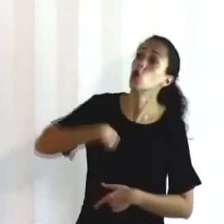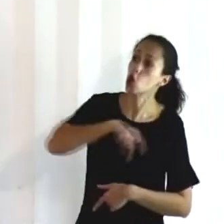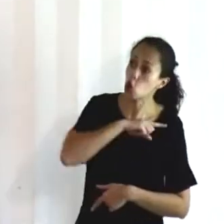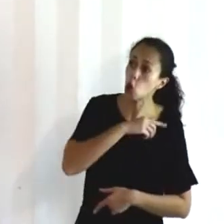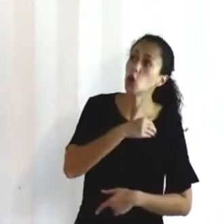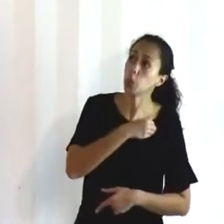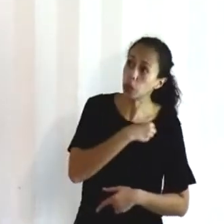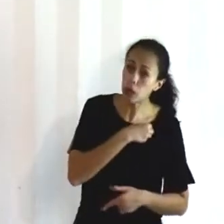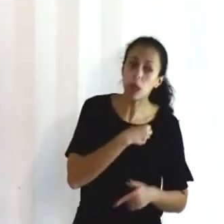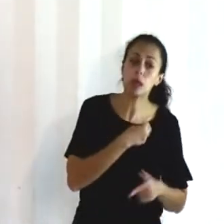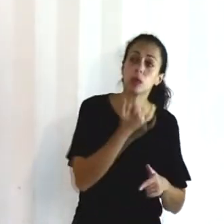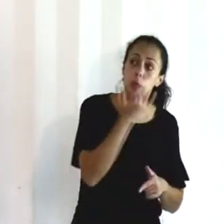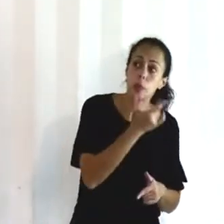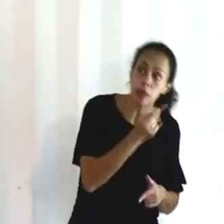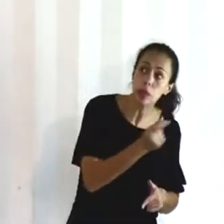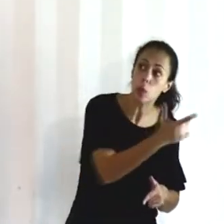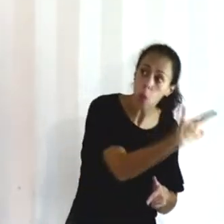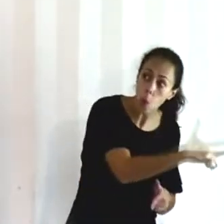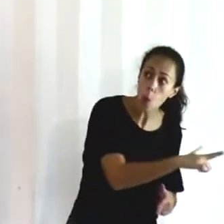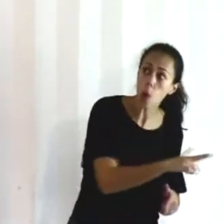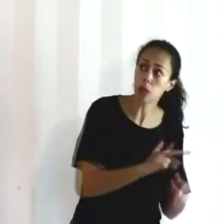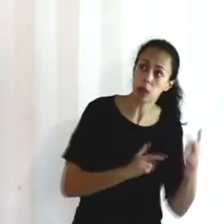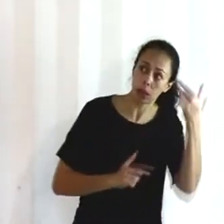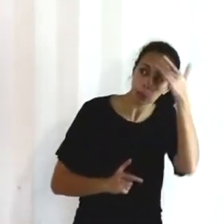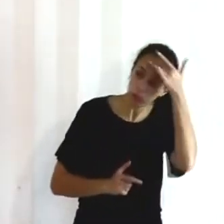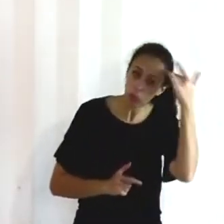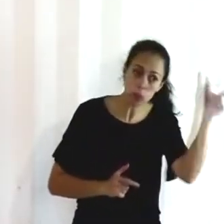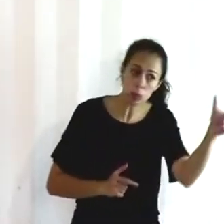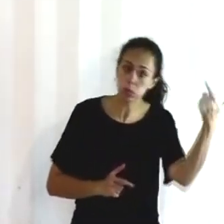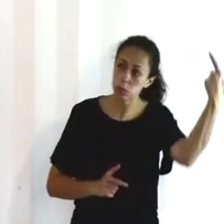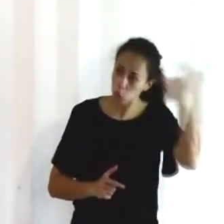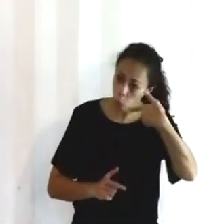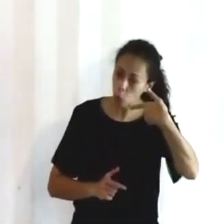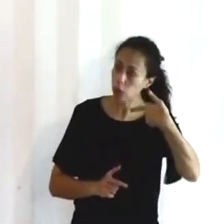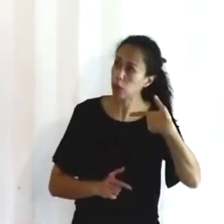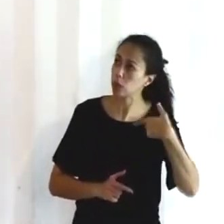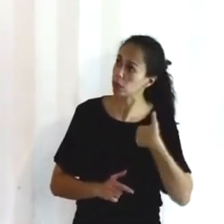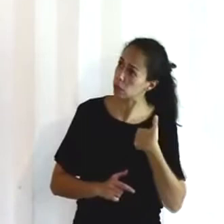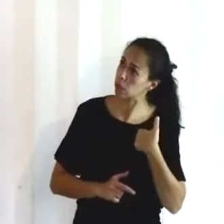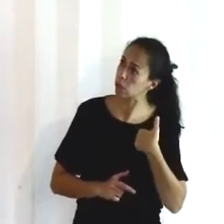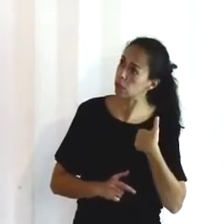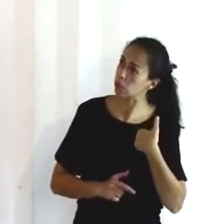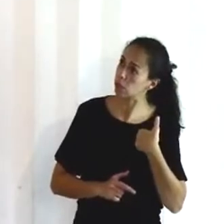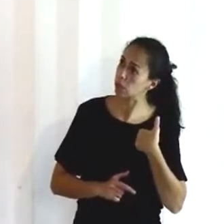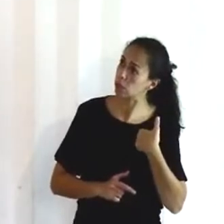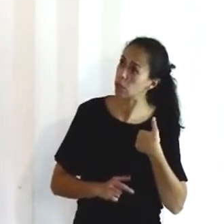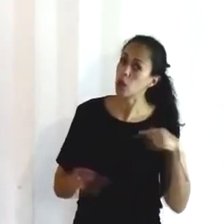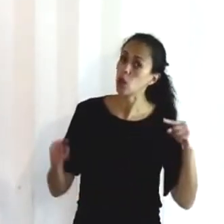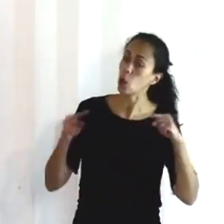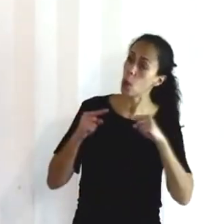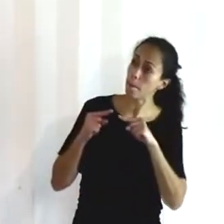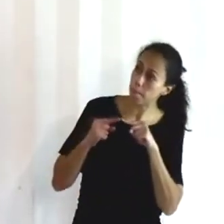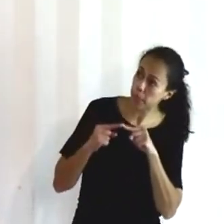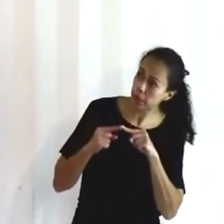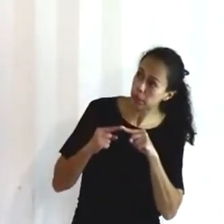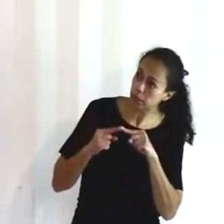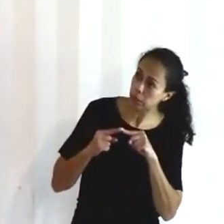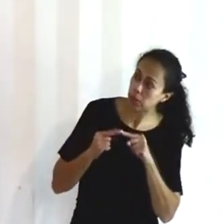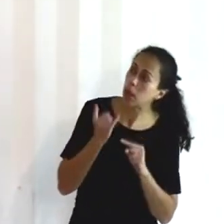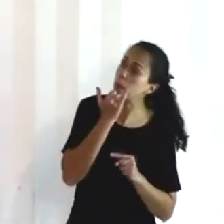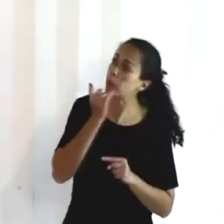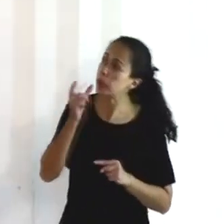Pai, perdoa as nossas dívidas, de acordo com a forma como temos